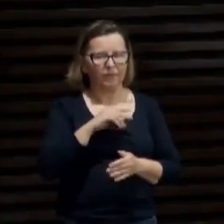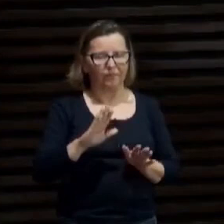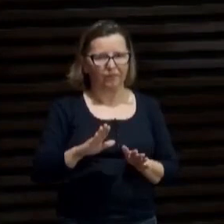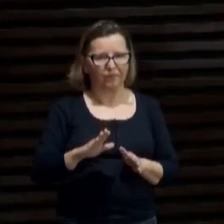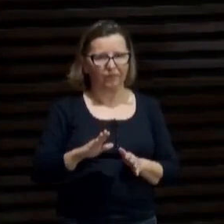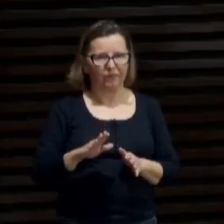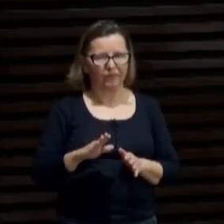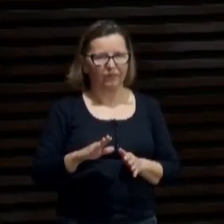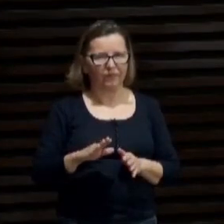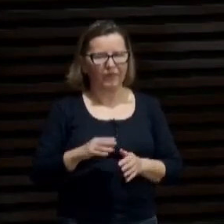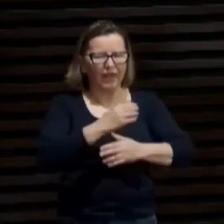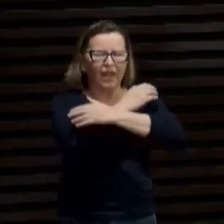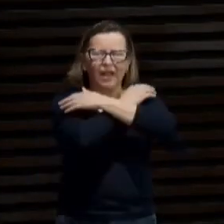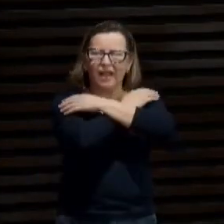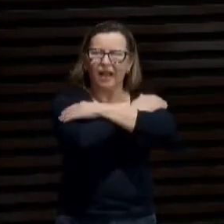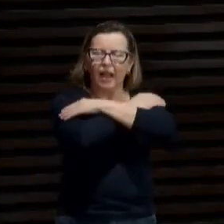dá um abraço no cara que vai